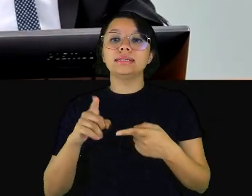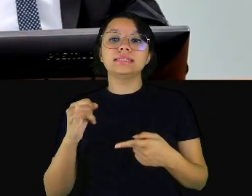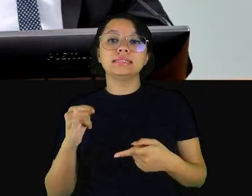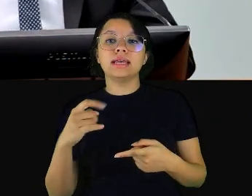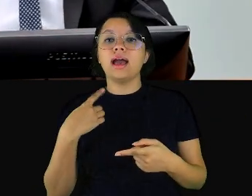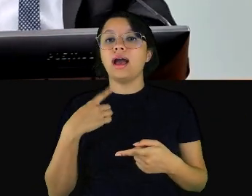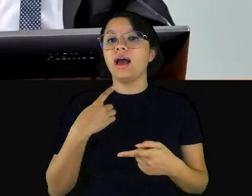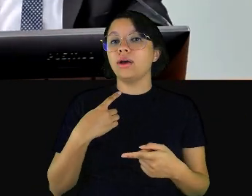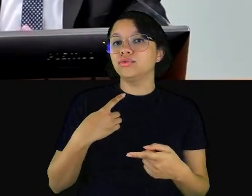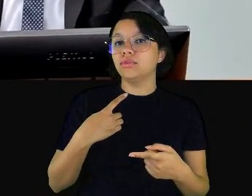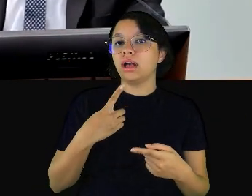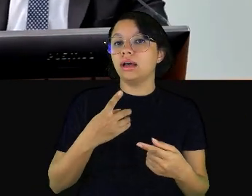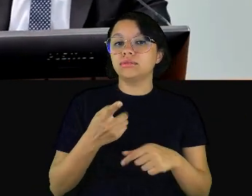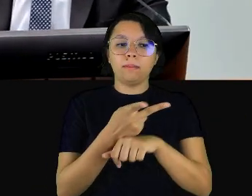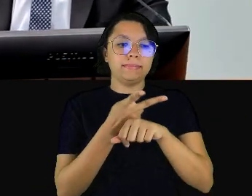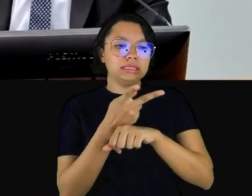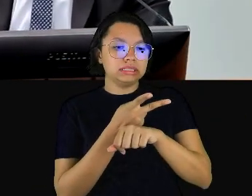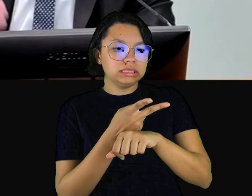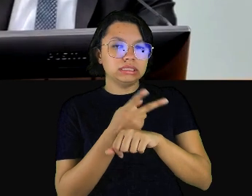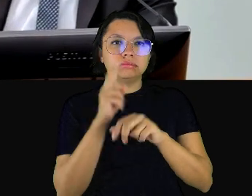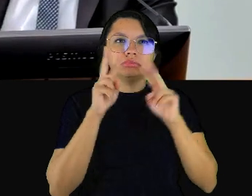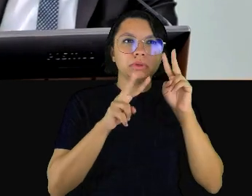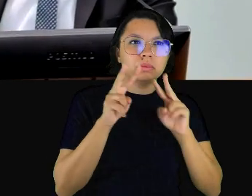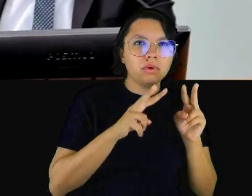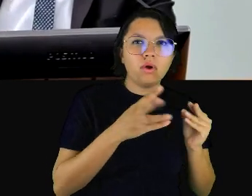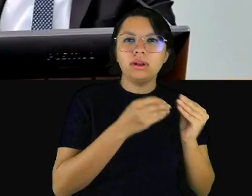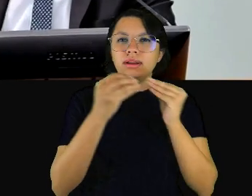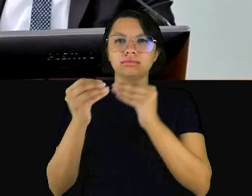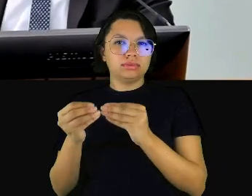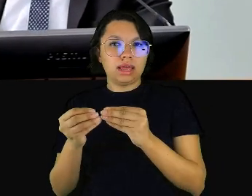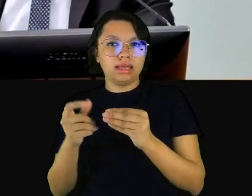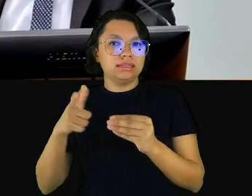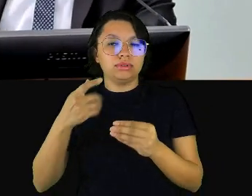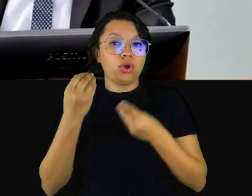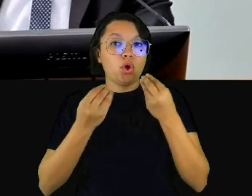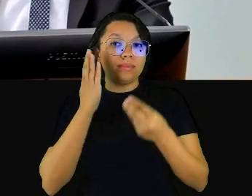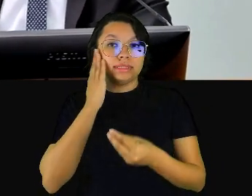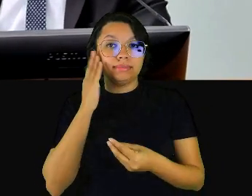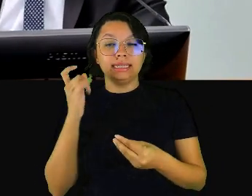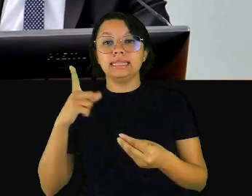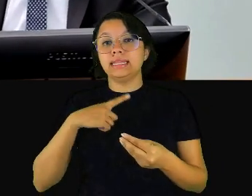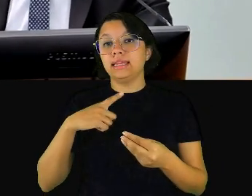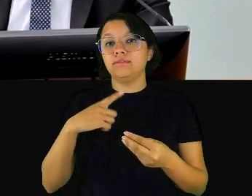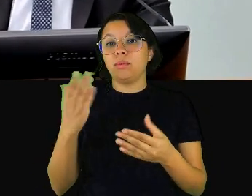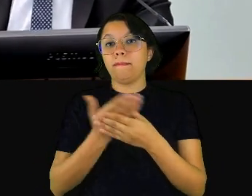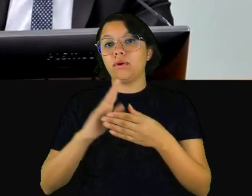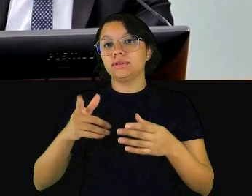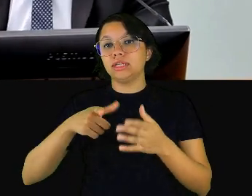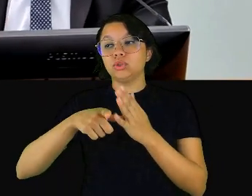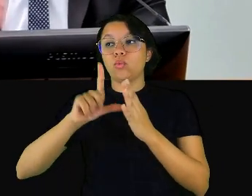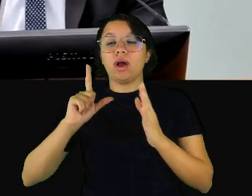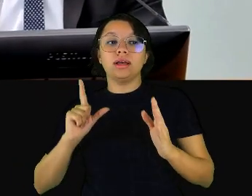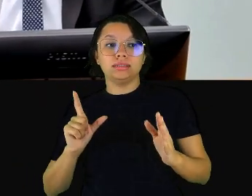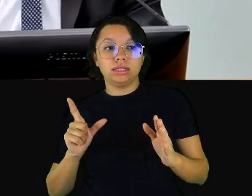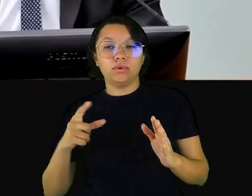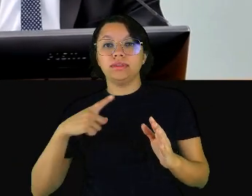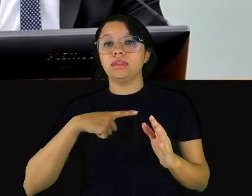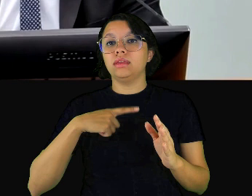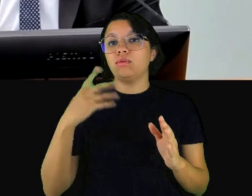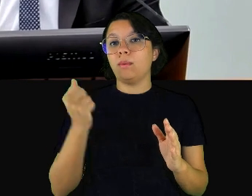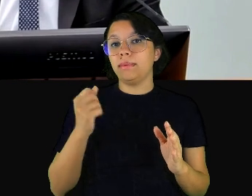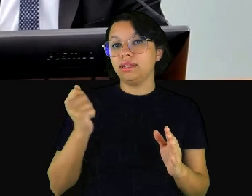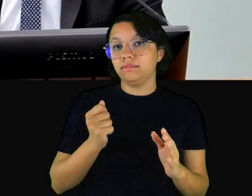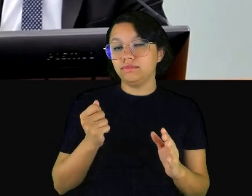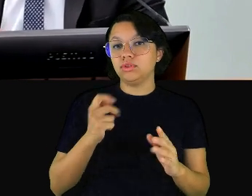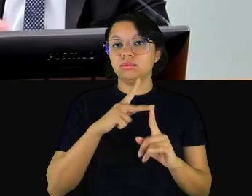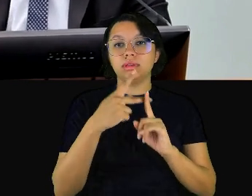para a gente, nós não temos como saber que existia um processo anterior e que esse processo anterior, ou até mesmo um benefício